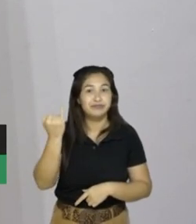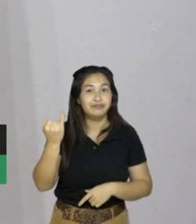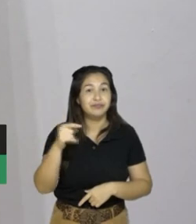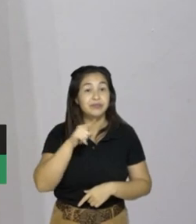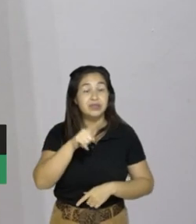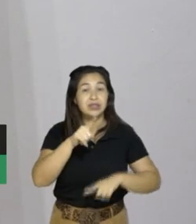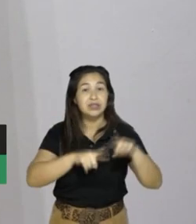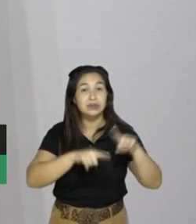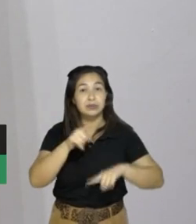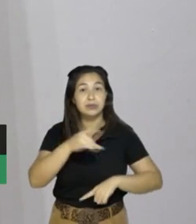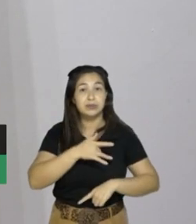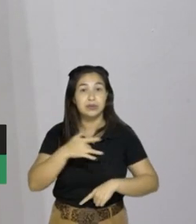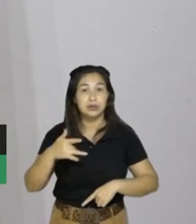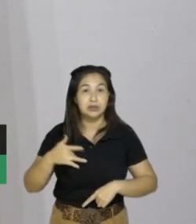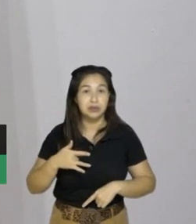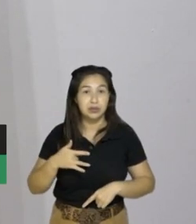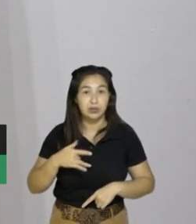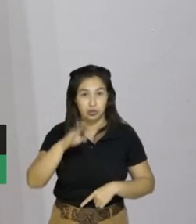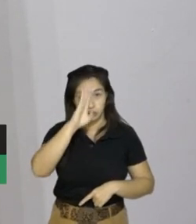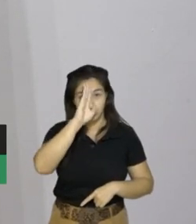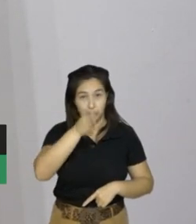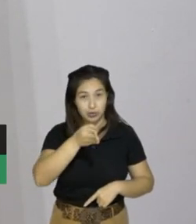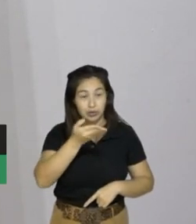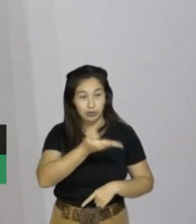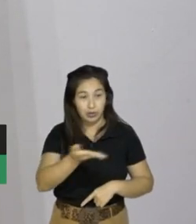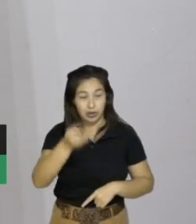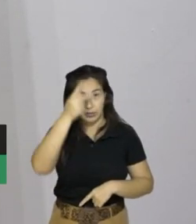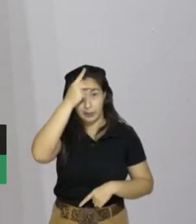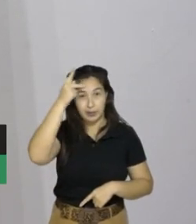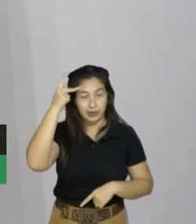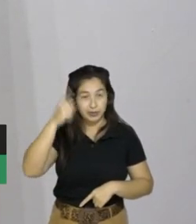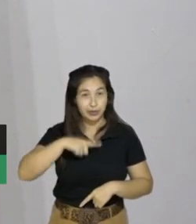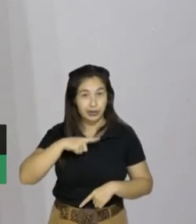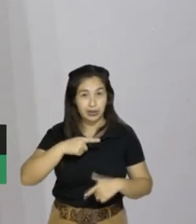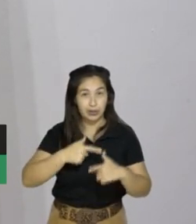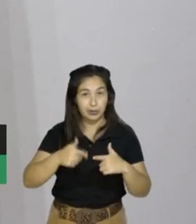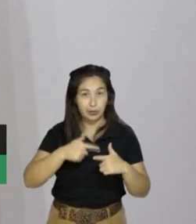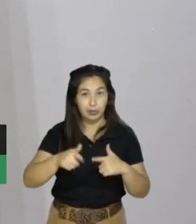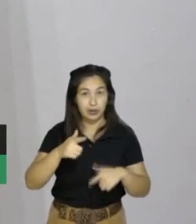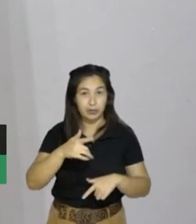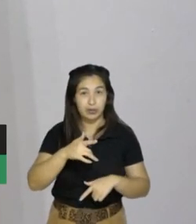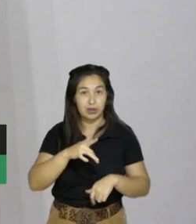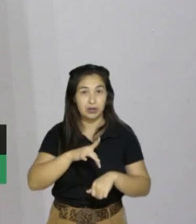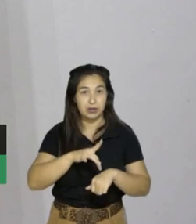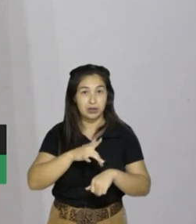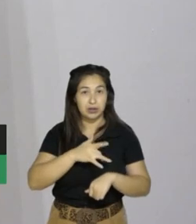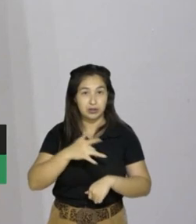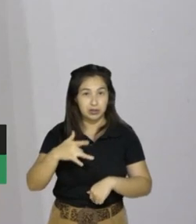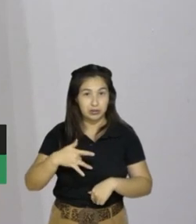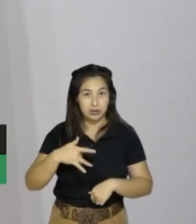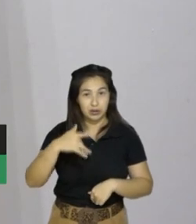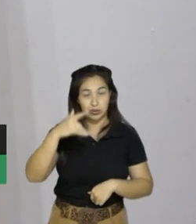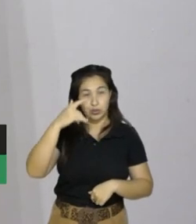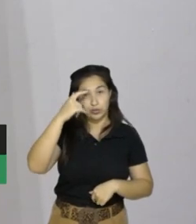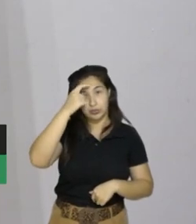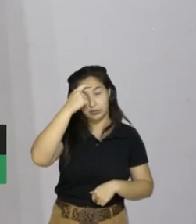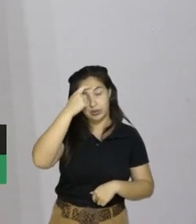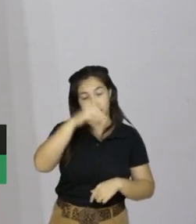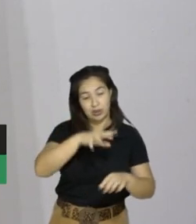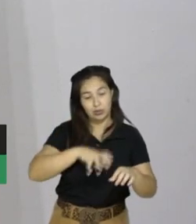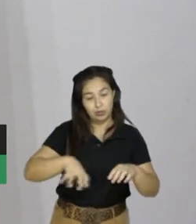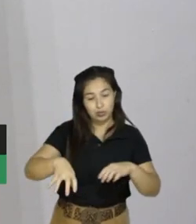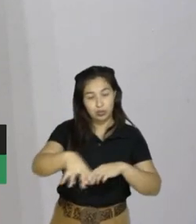de saúde principalmente para as pessoas em torno de Blumenau